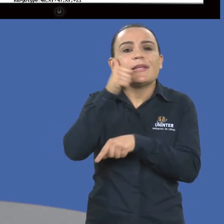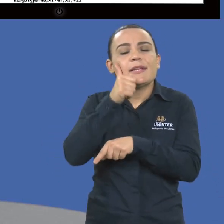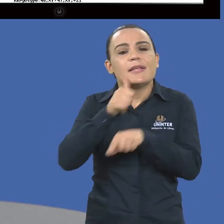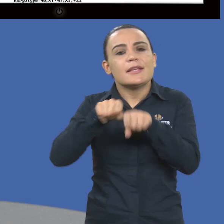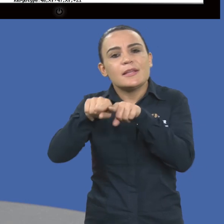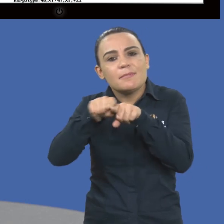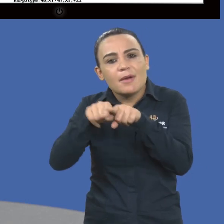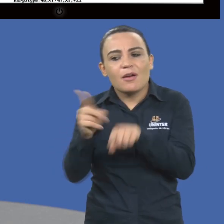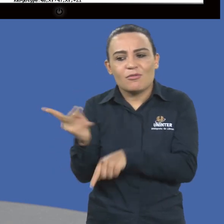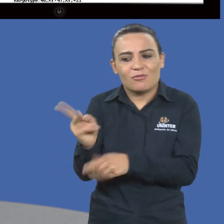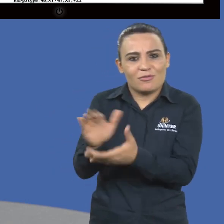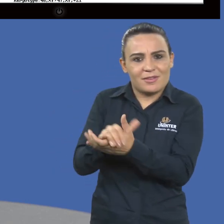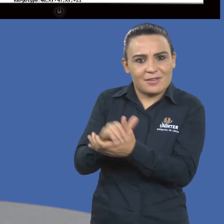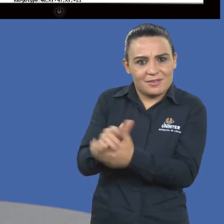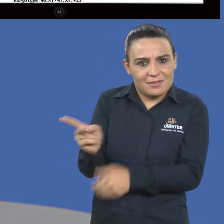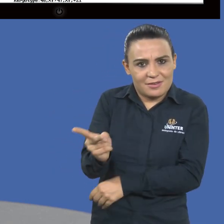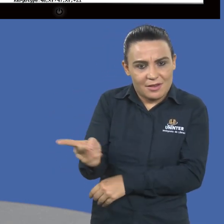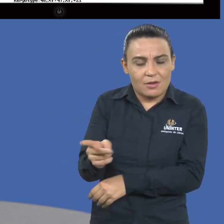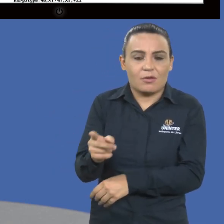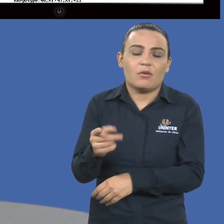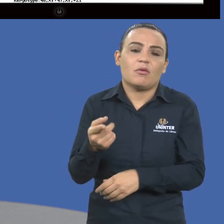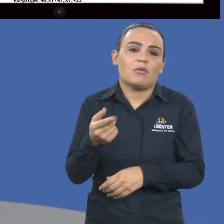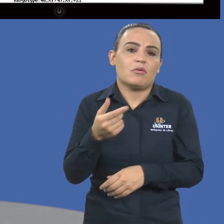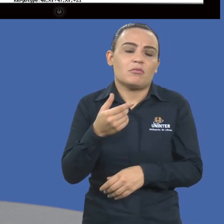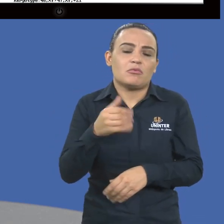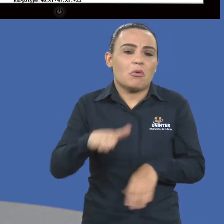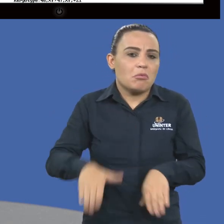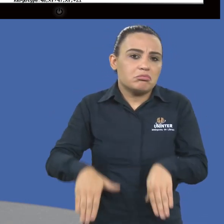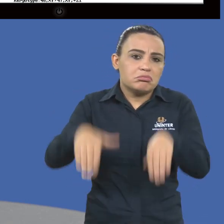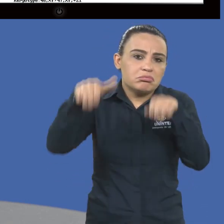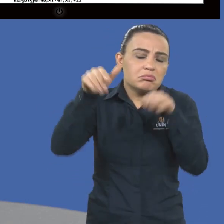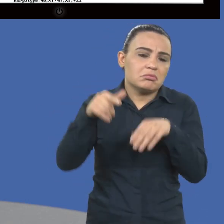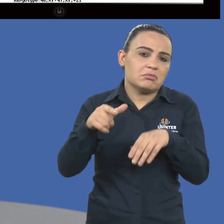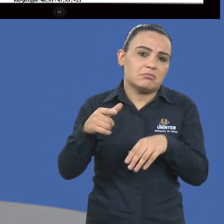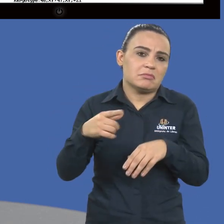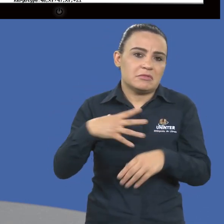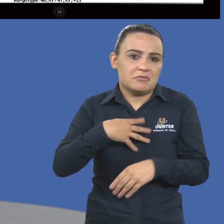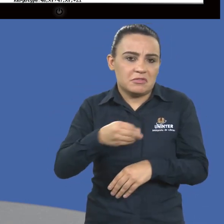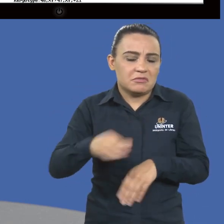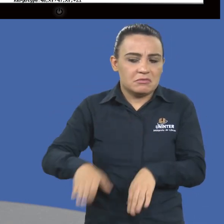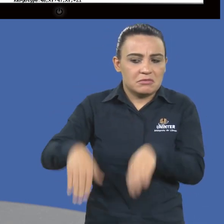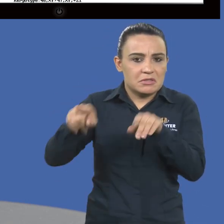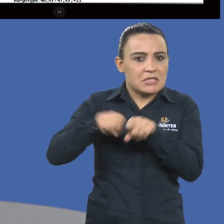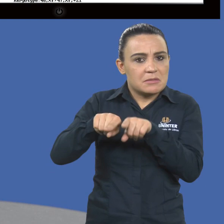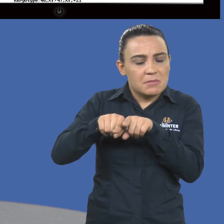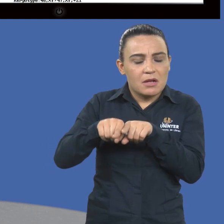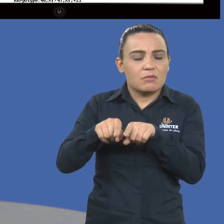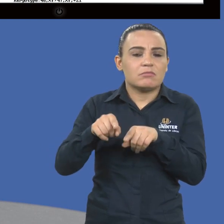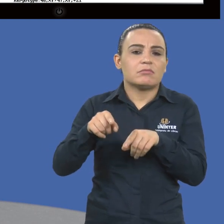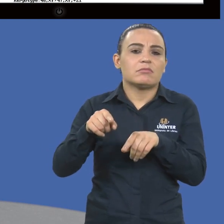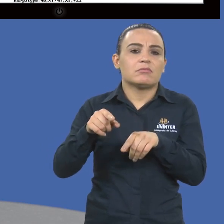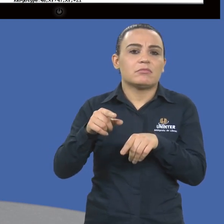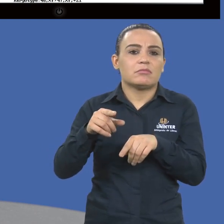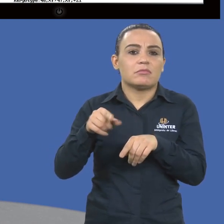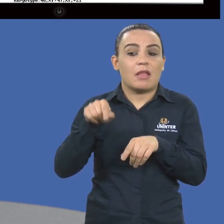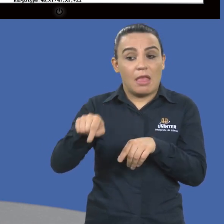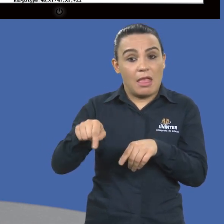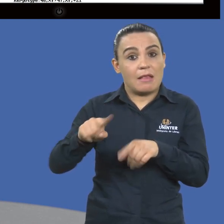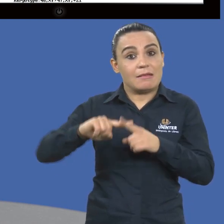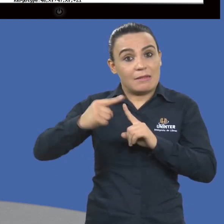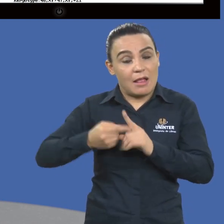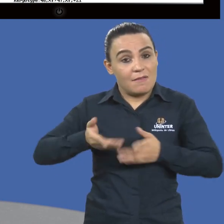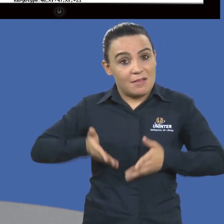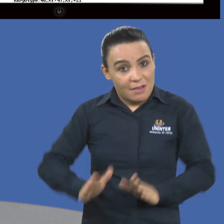as irmãs ou irmãos dos indivíduos com síndrome de Down por mosaicismo, né?